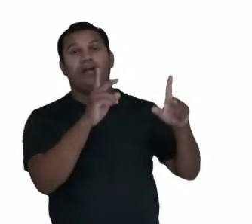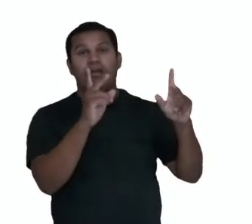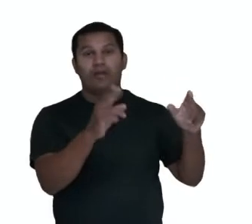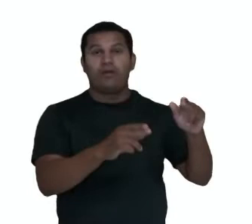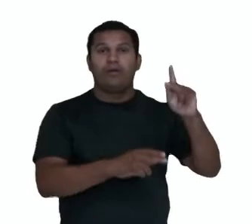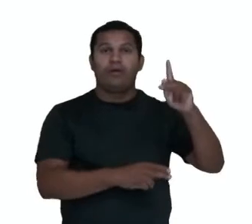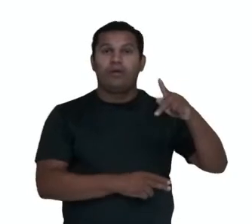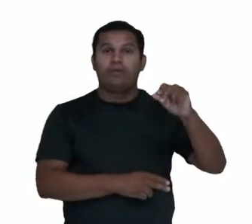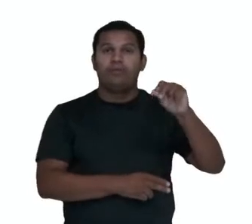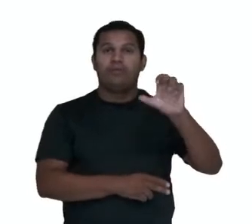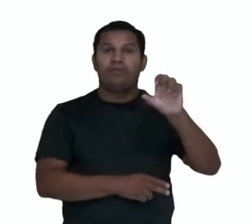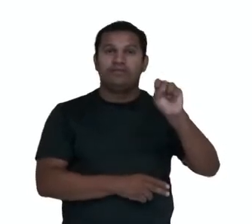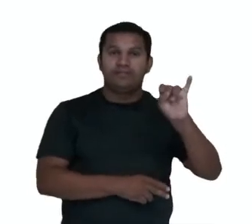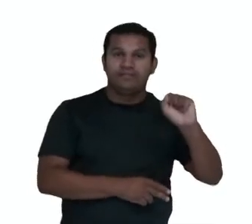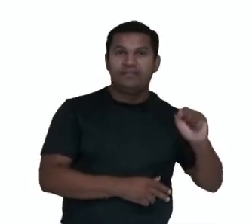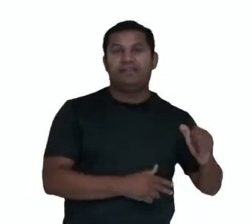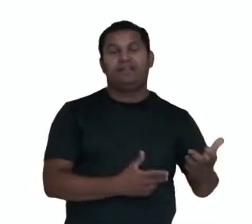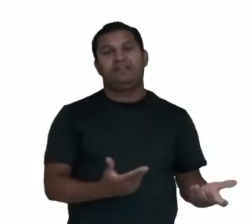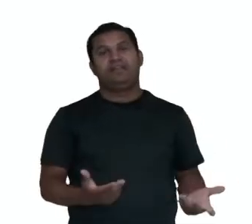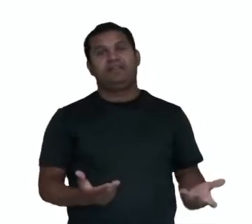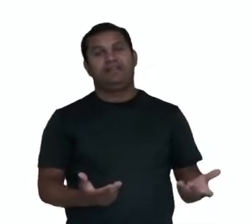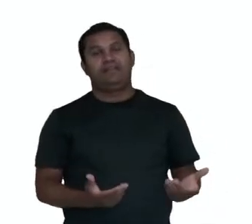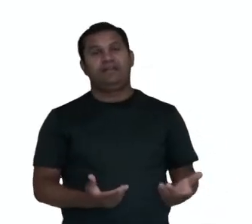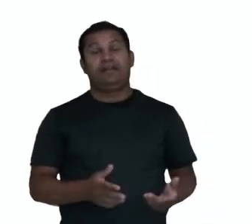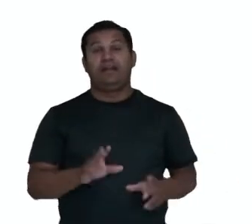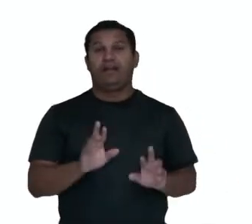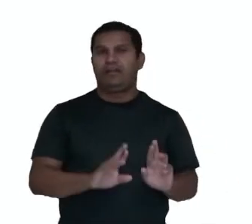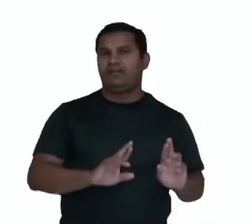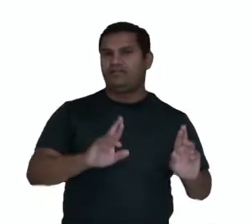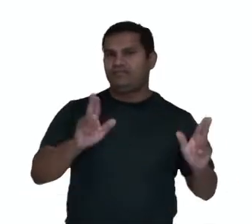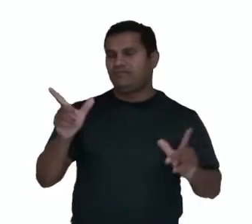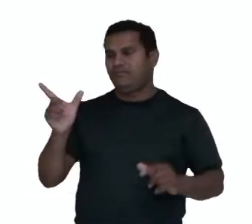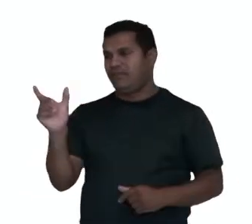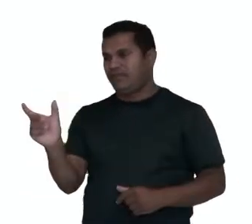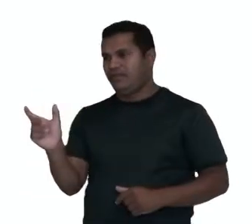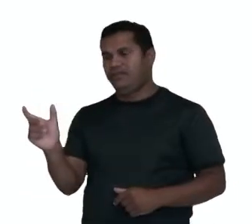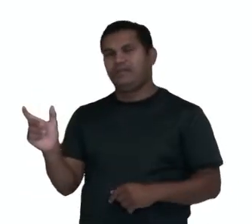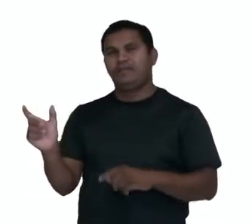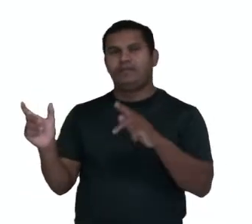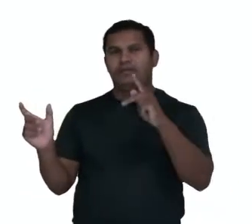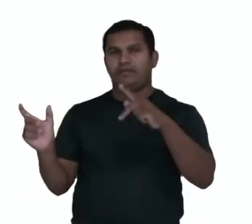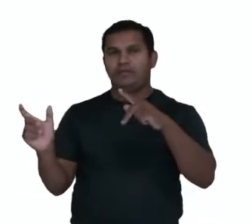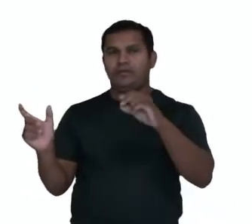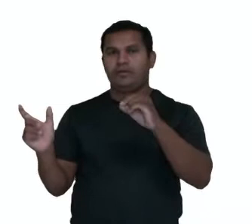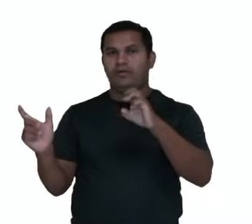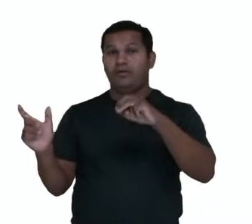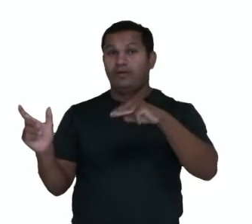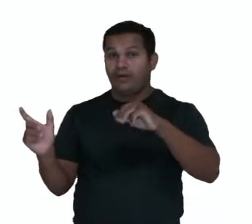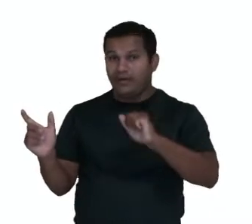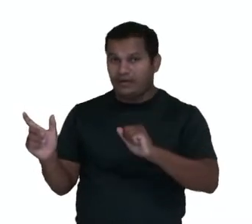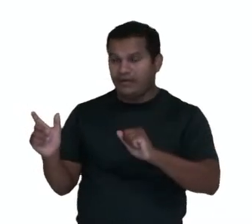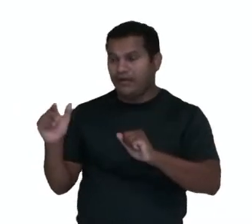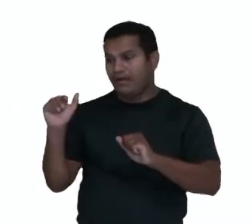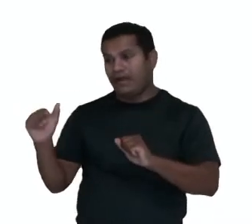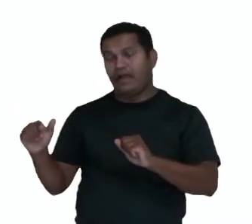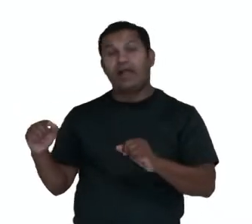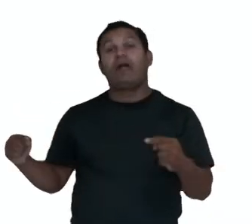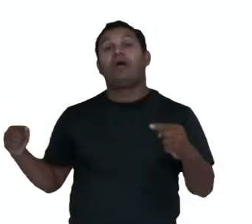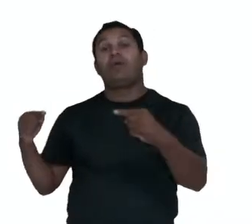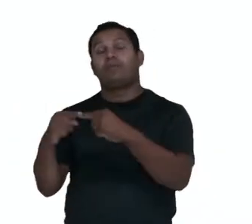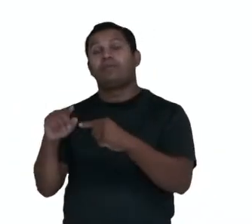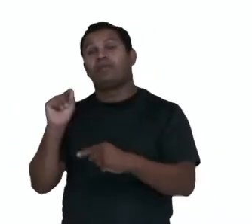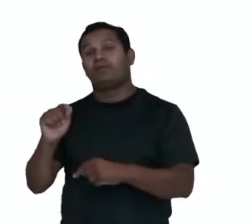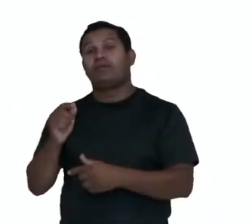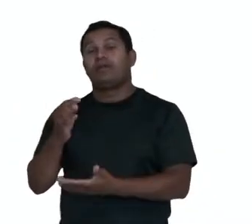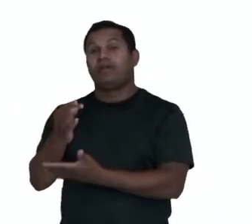poesia. O poema é a palavra que vem do latim poema, que significa composição em verso, comédia ou